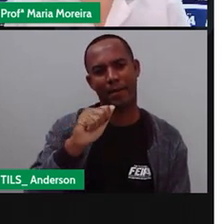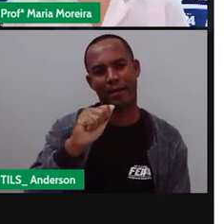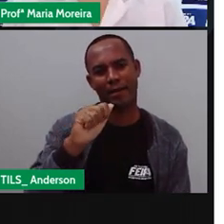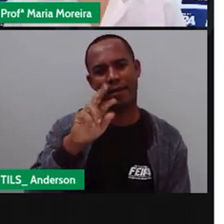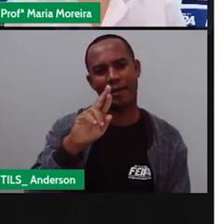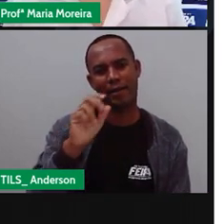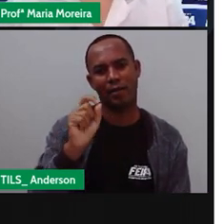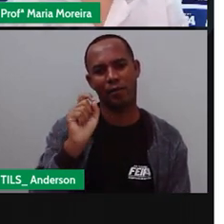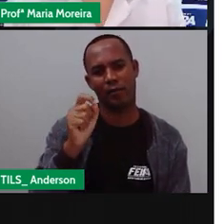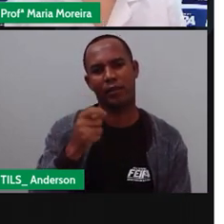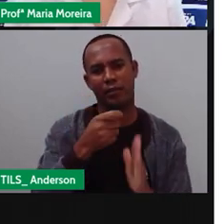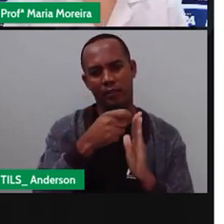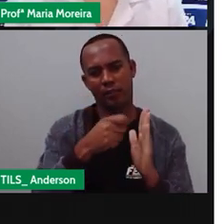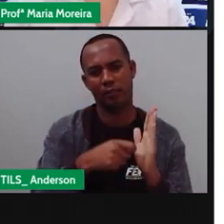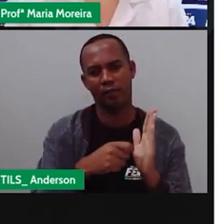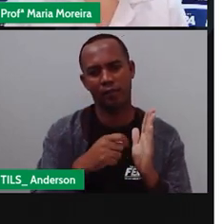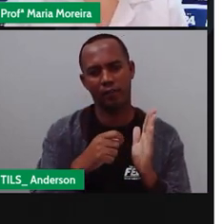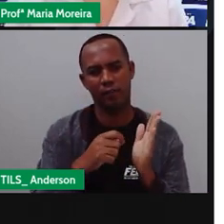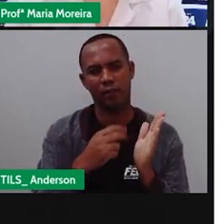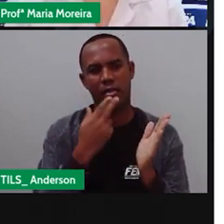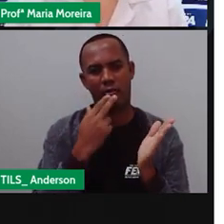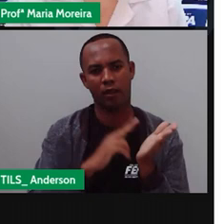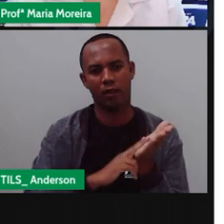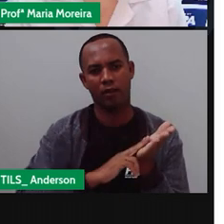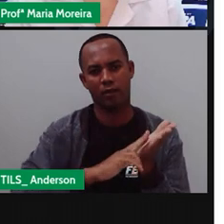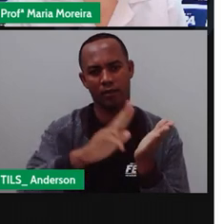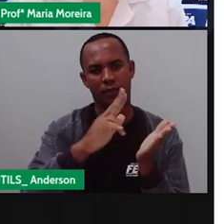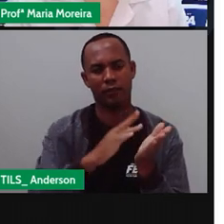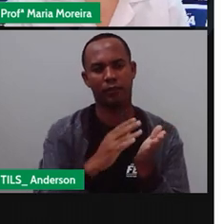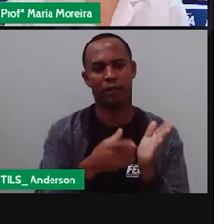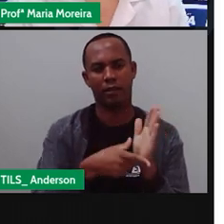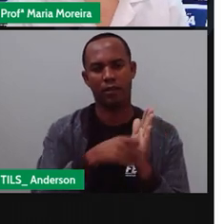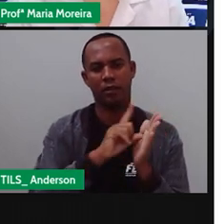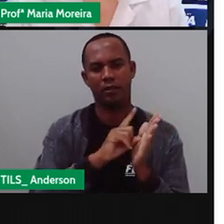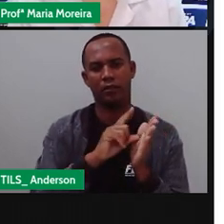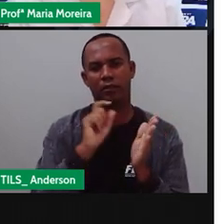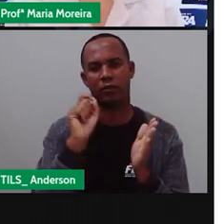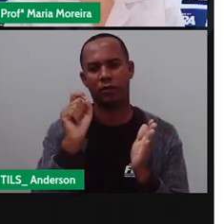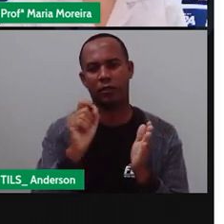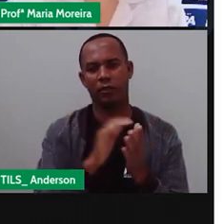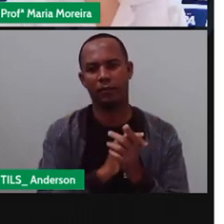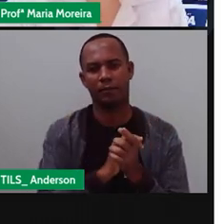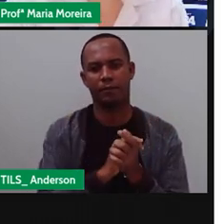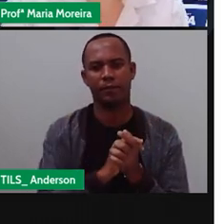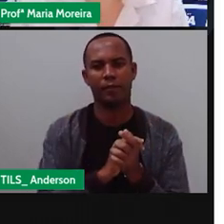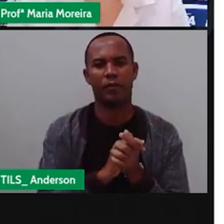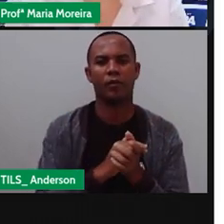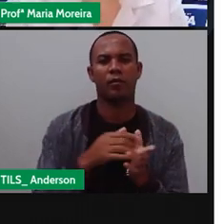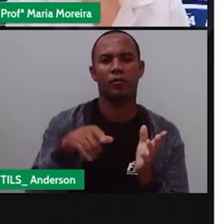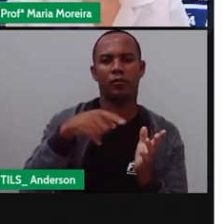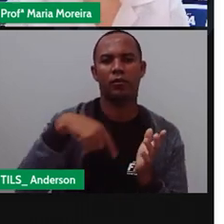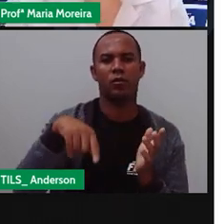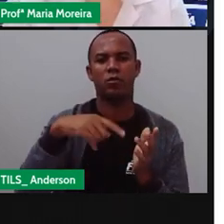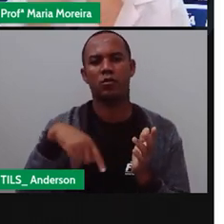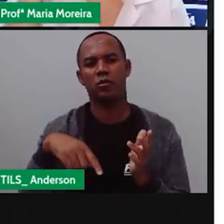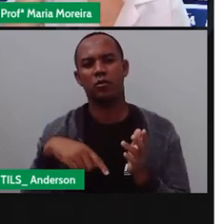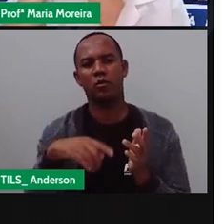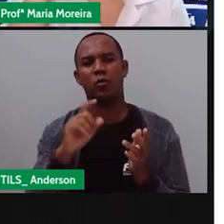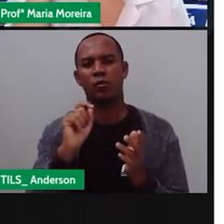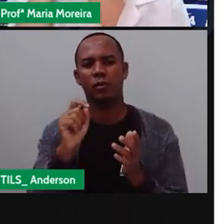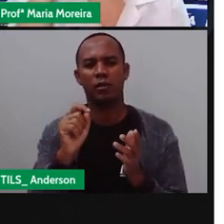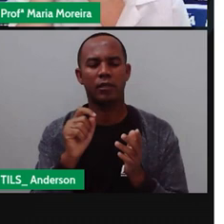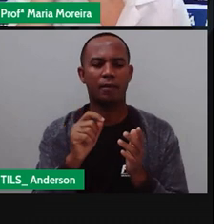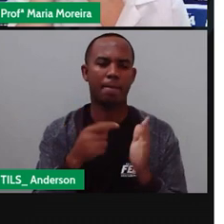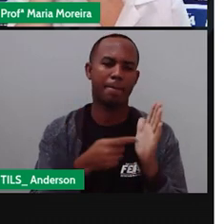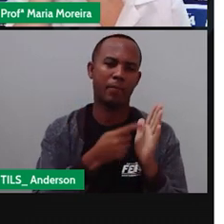chique. Bom, ao escrever essa carta, o que que a gente vai fazer? Pronto, sim, a gente vai fazer um rascunho. Mesmo que